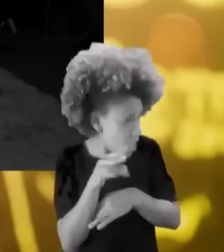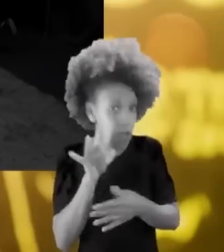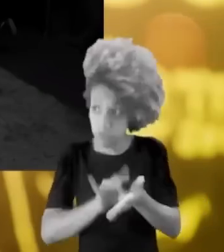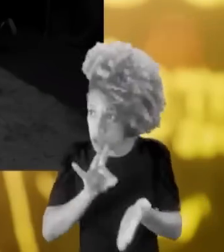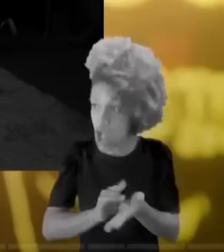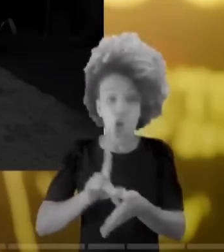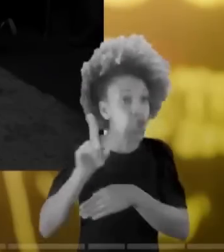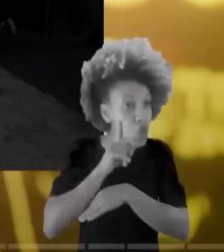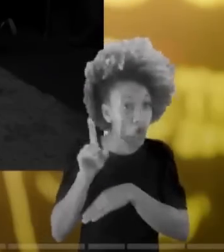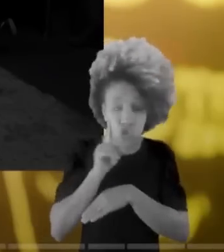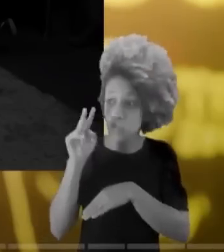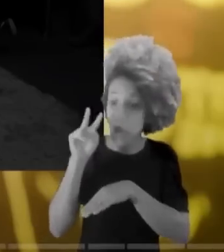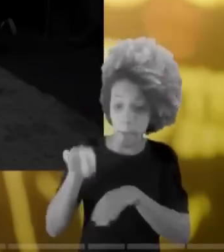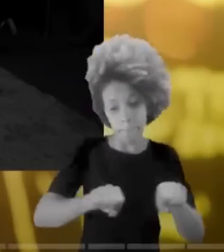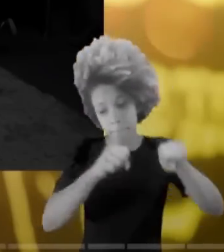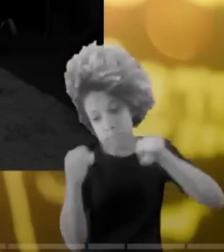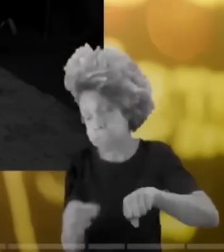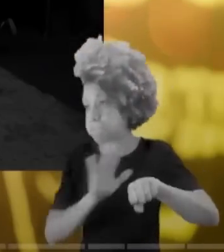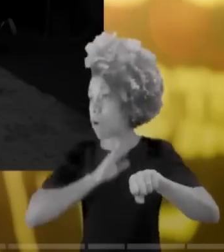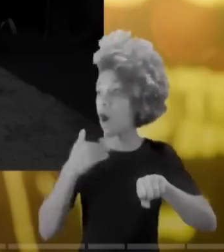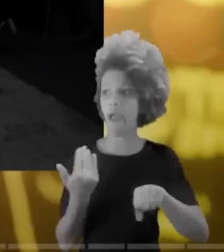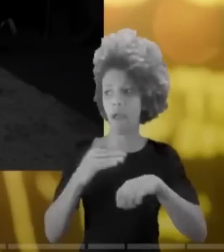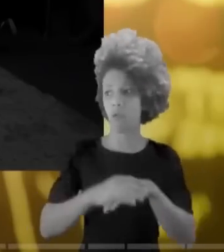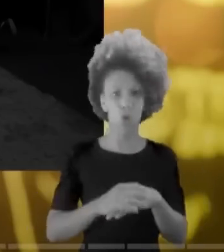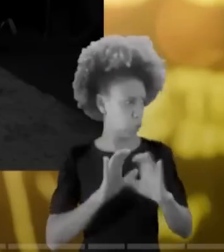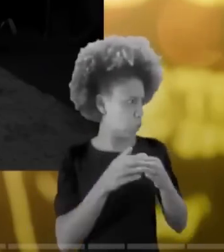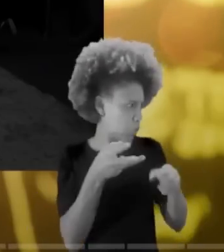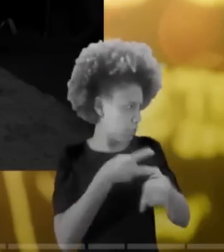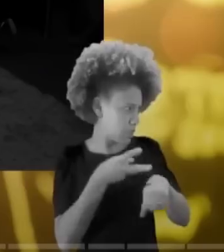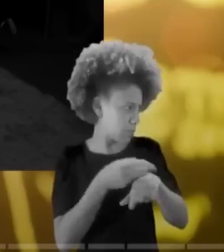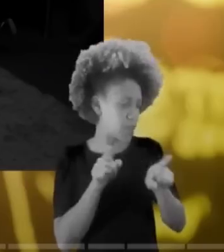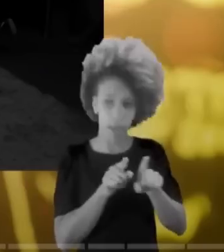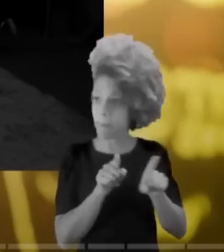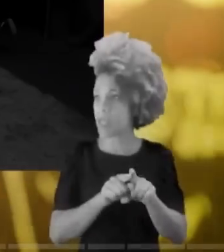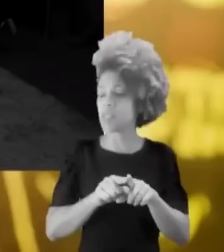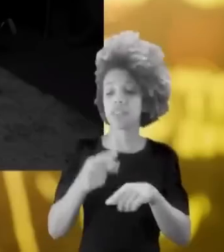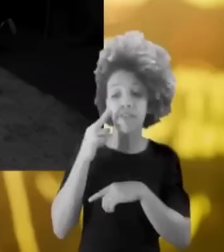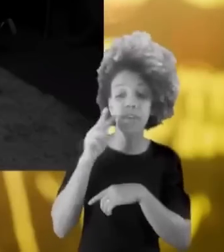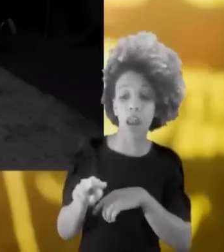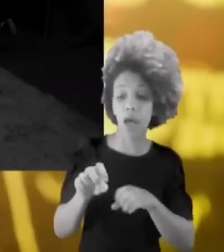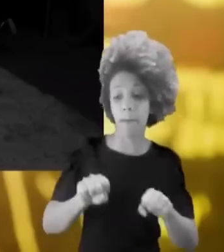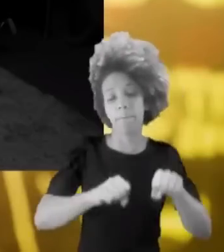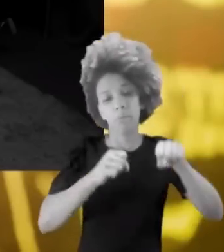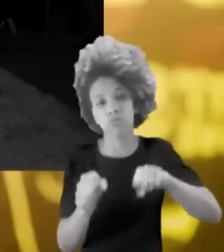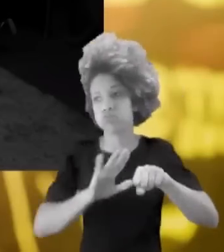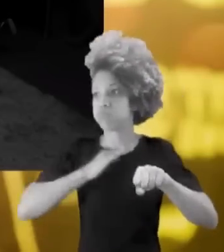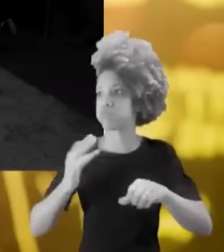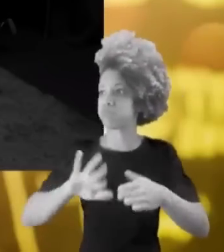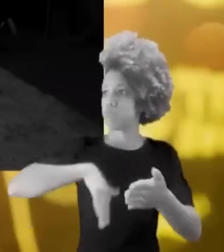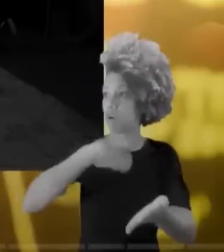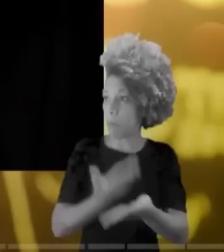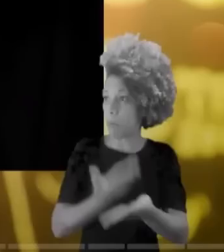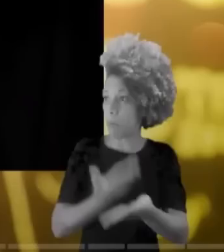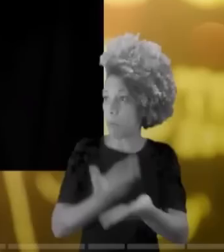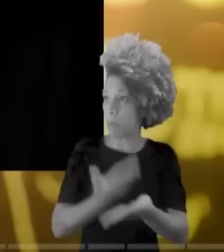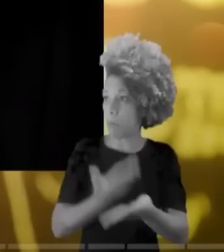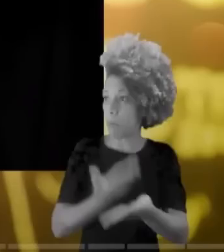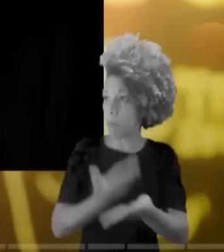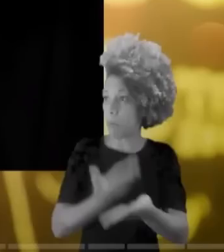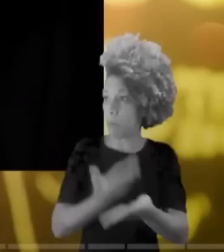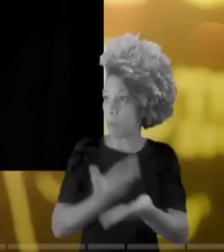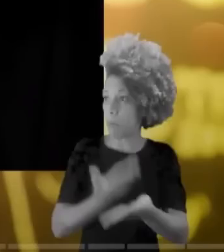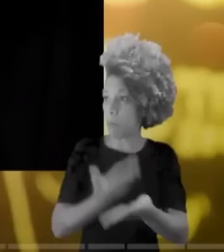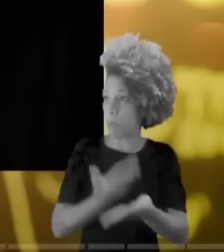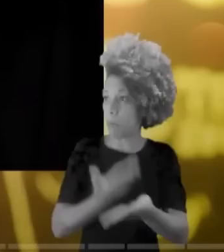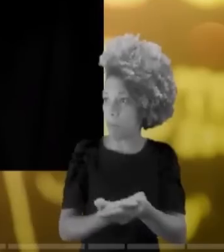você vê alguém caído você vê lá o papel alumínio em cima você fala mano uma coisa que eu queria mas